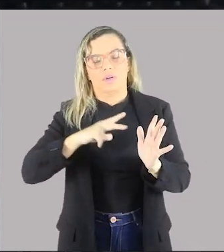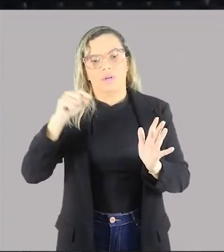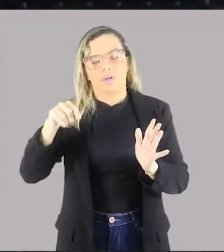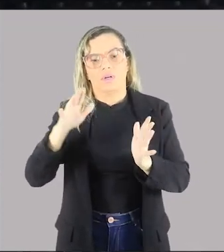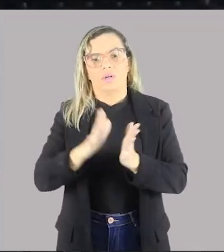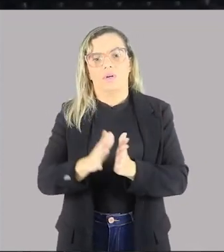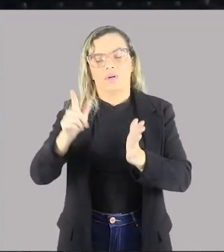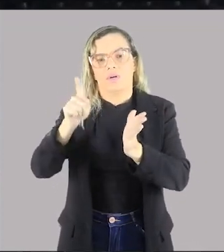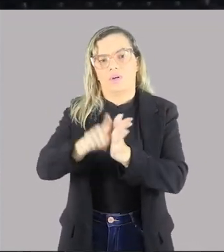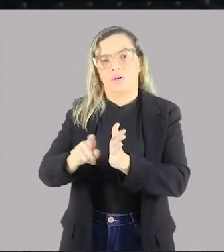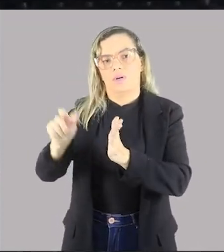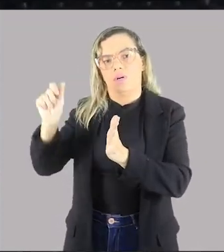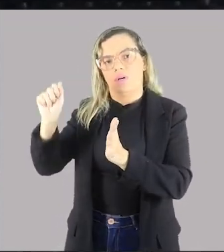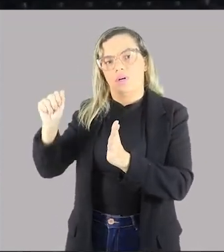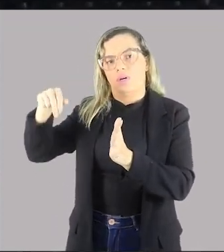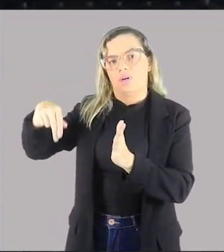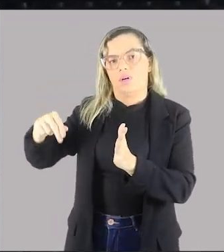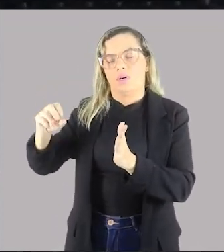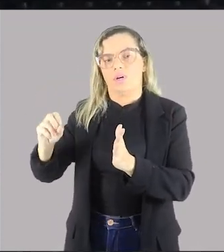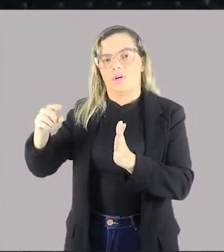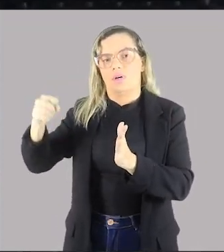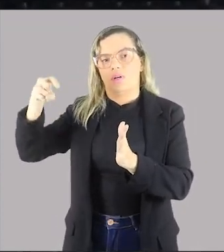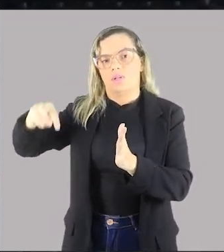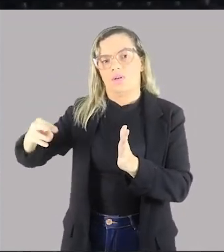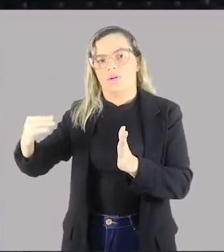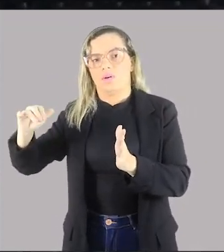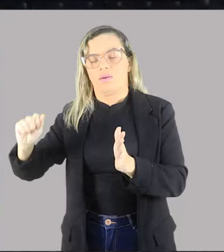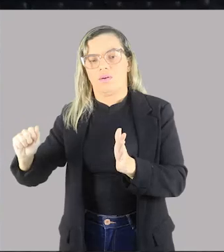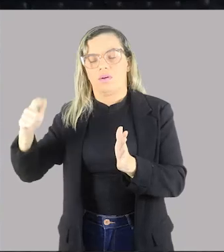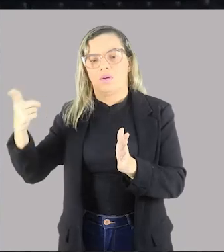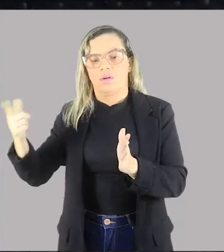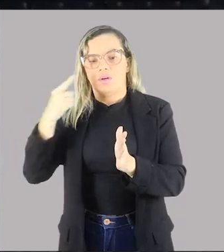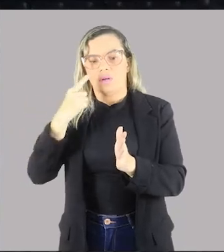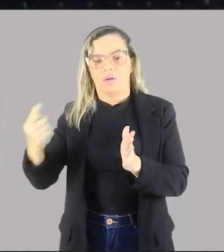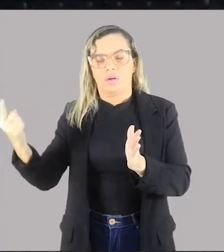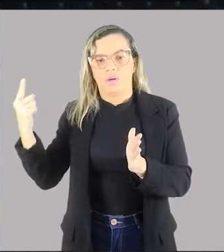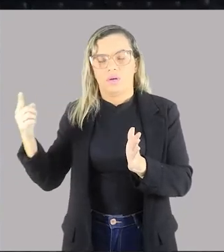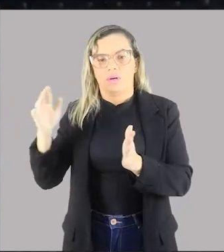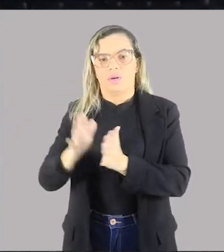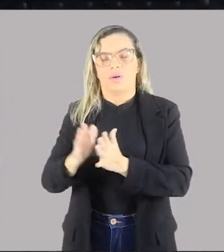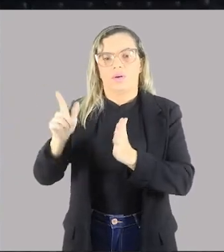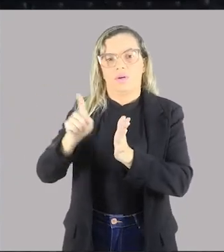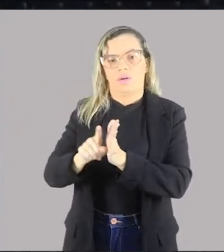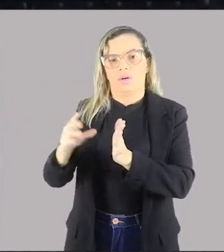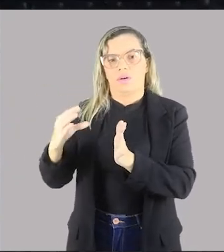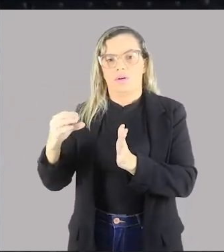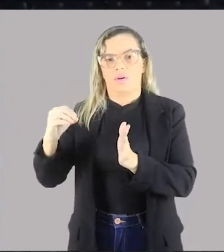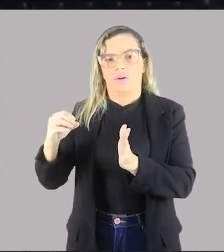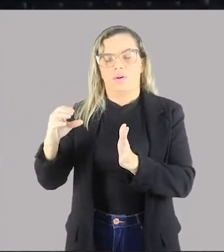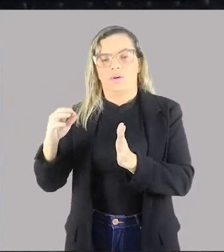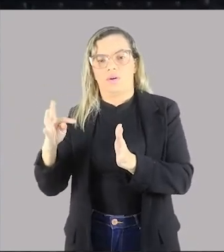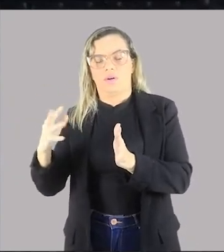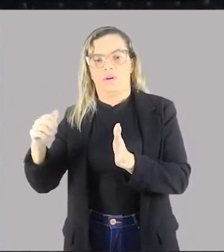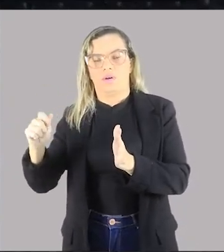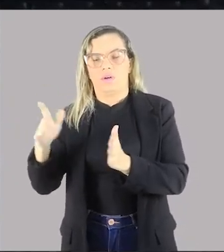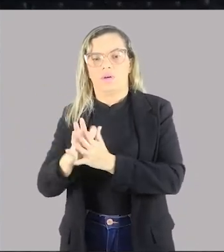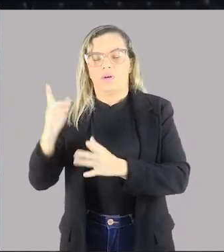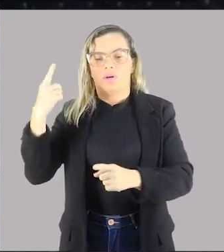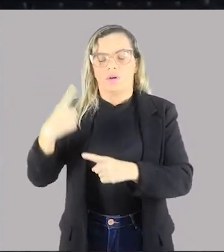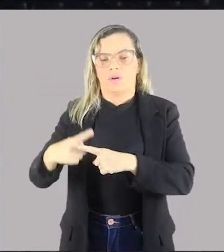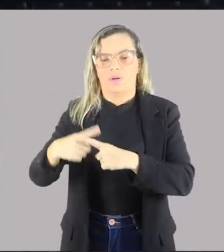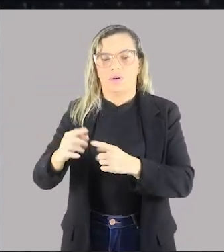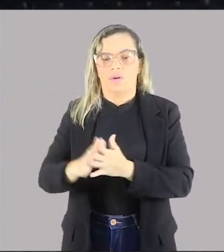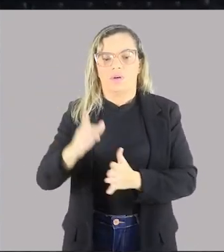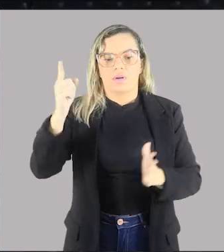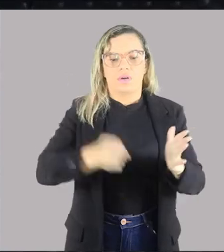de sociedades anônimas, por exemplo, em que é possível que haja cotas para a participação dessas sociedades. Por que essa